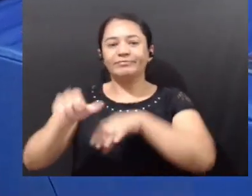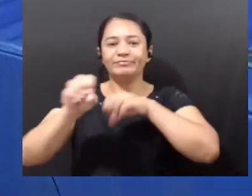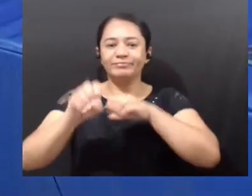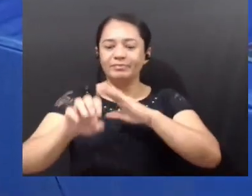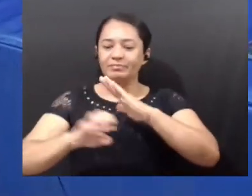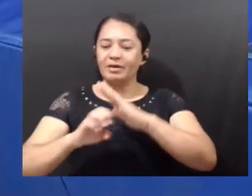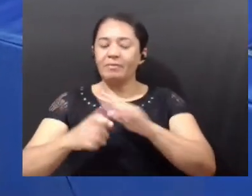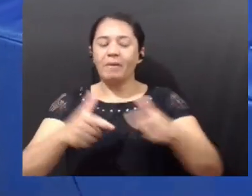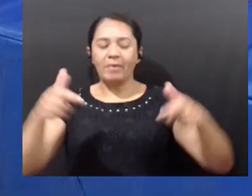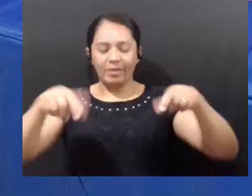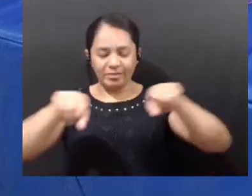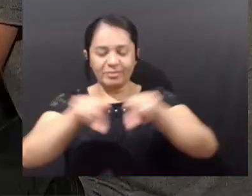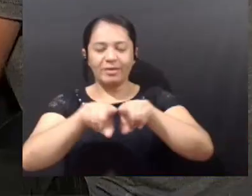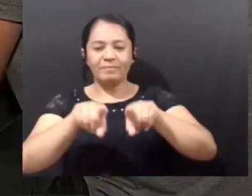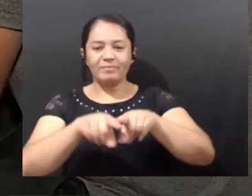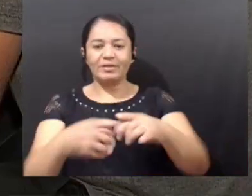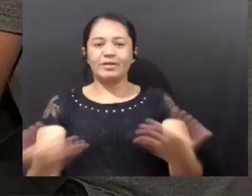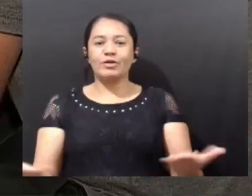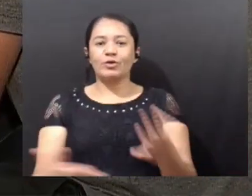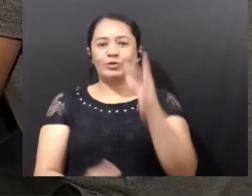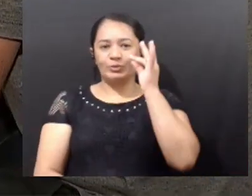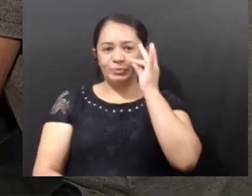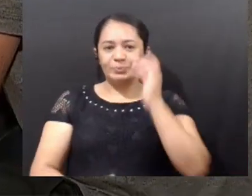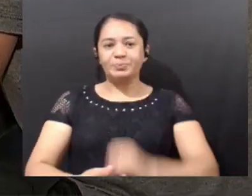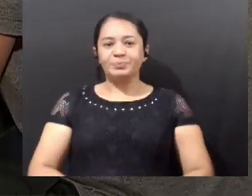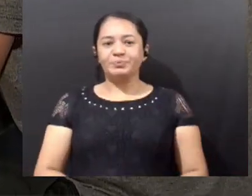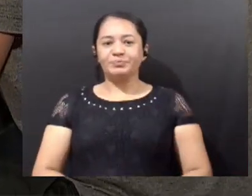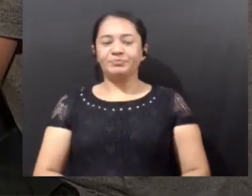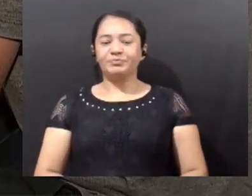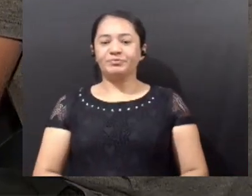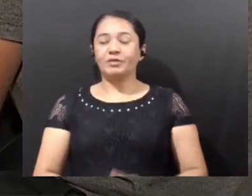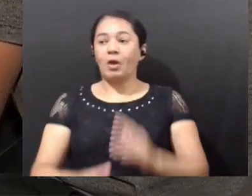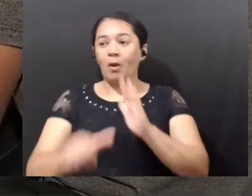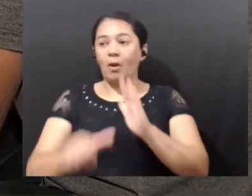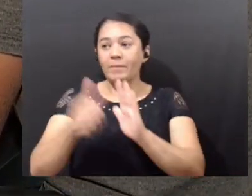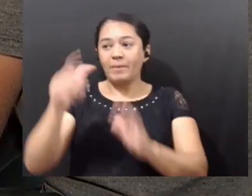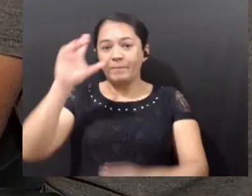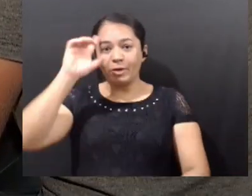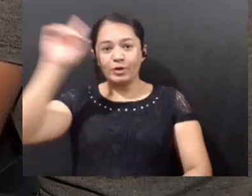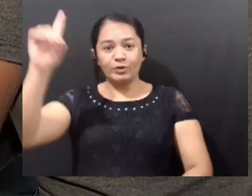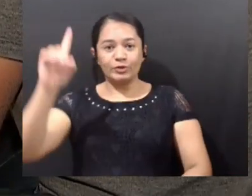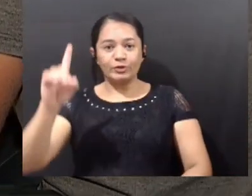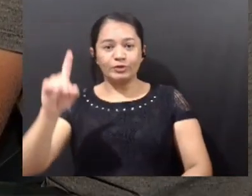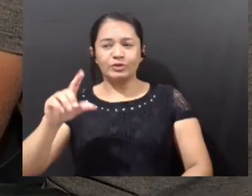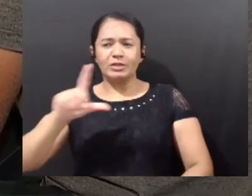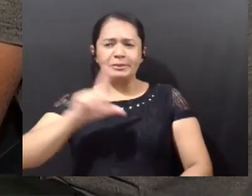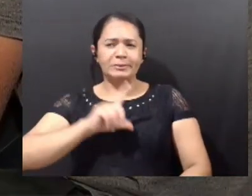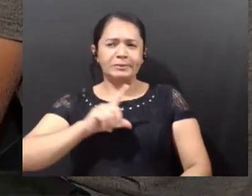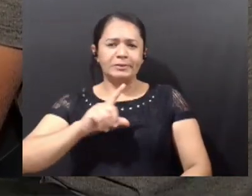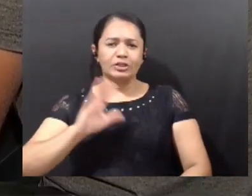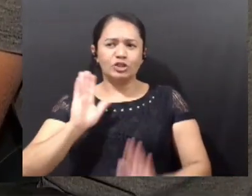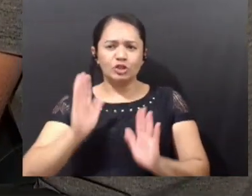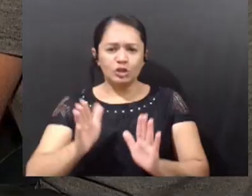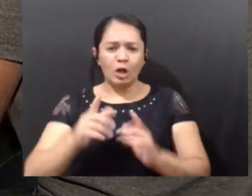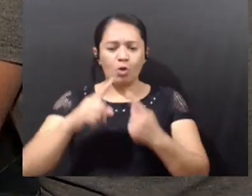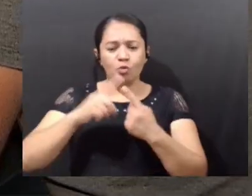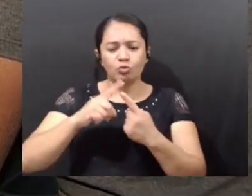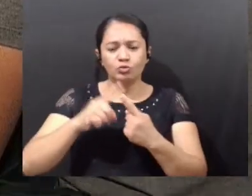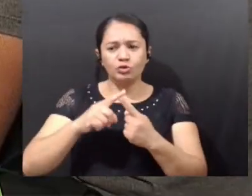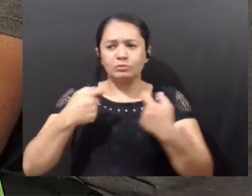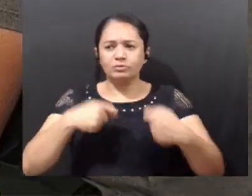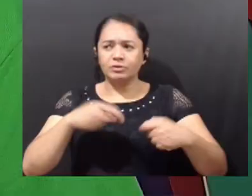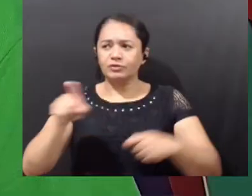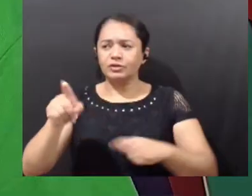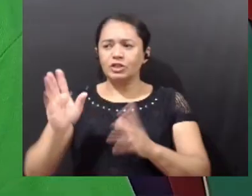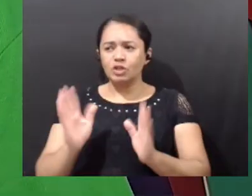estão presentes aqui no evento. Hoje é o primeiro dia do evento, existe já um tipo de demanda que vocês percebem que as